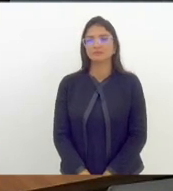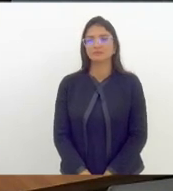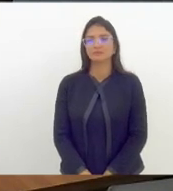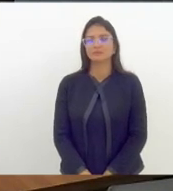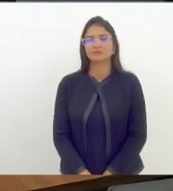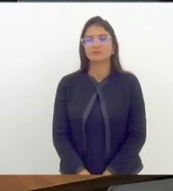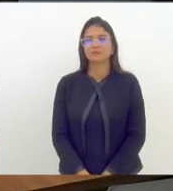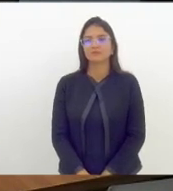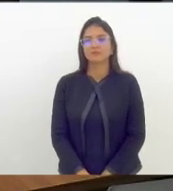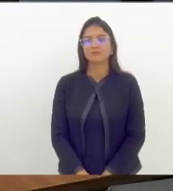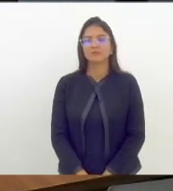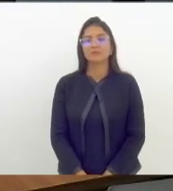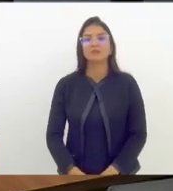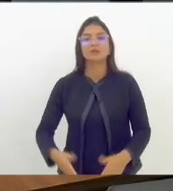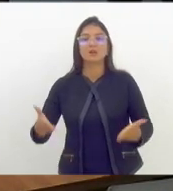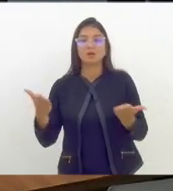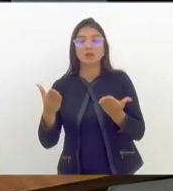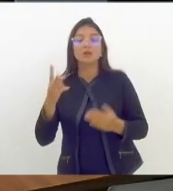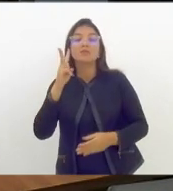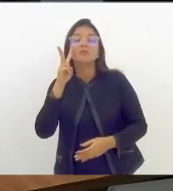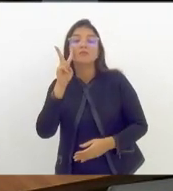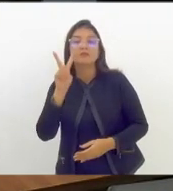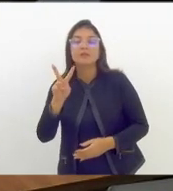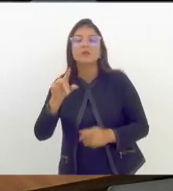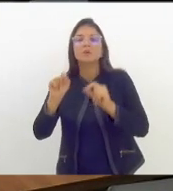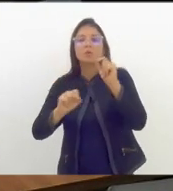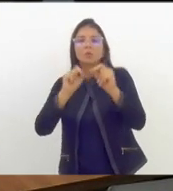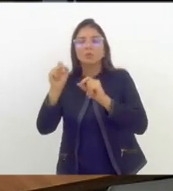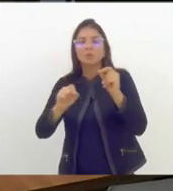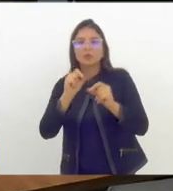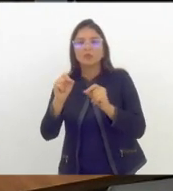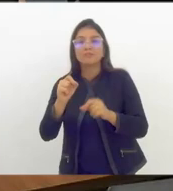Em tramitação ordinária, em segunda discussão, redação do